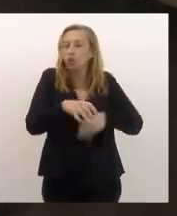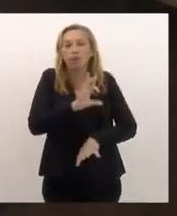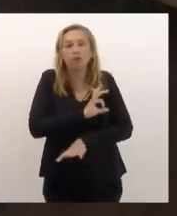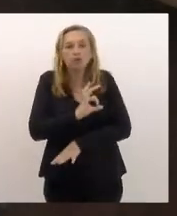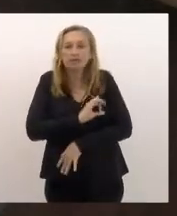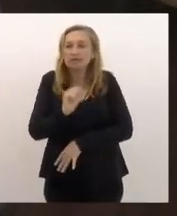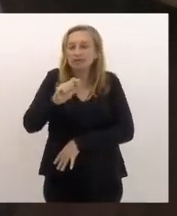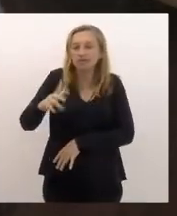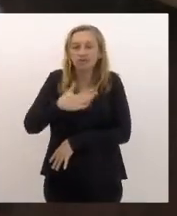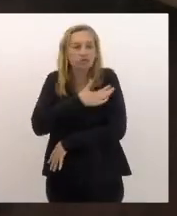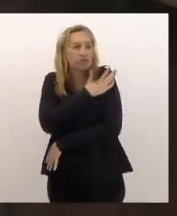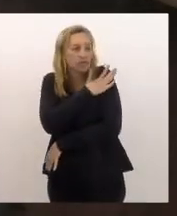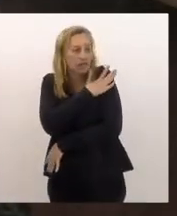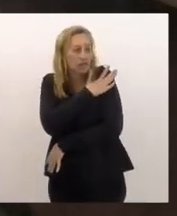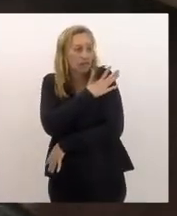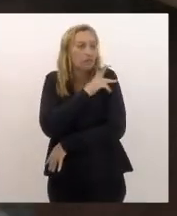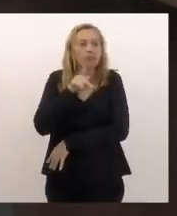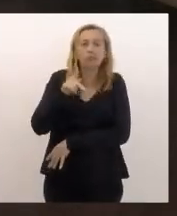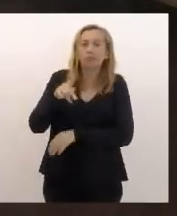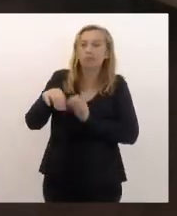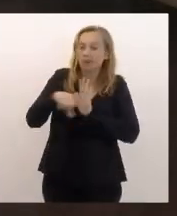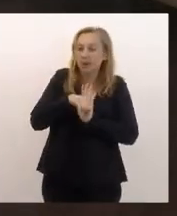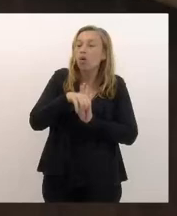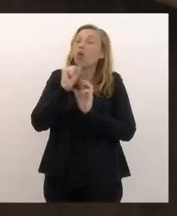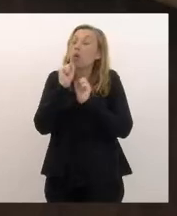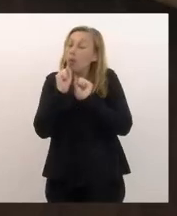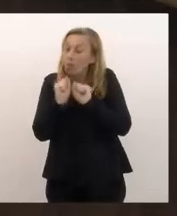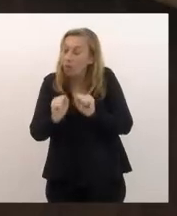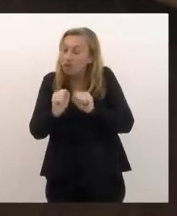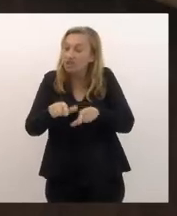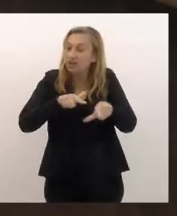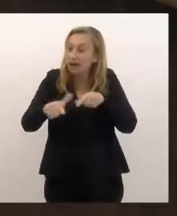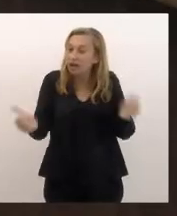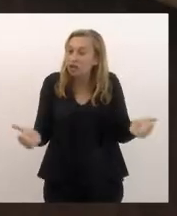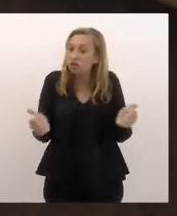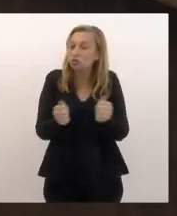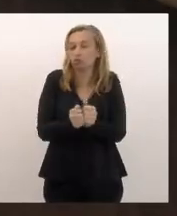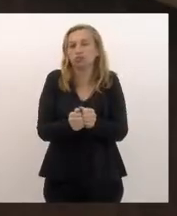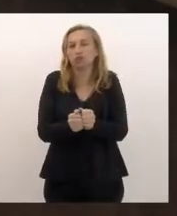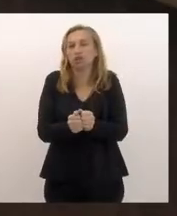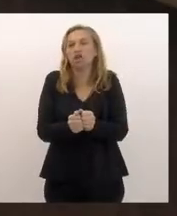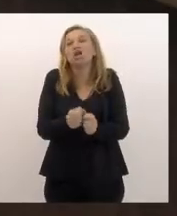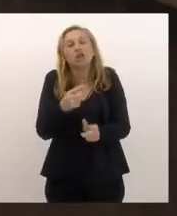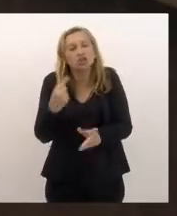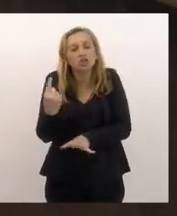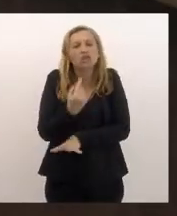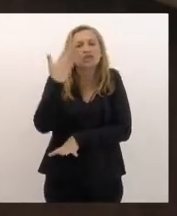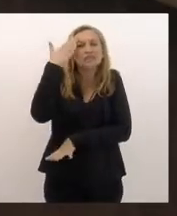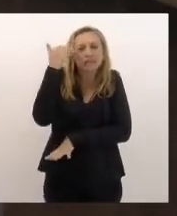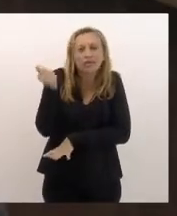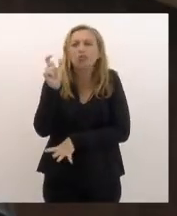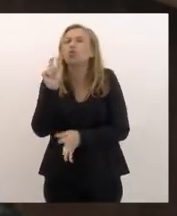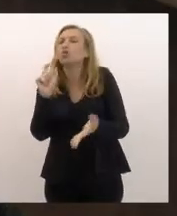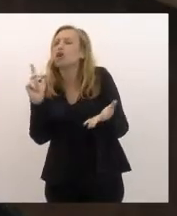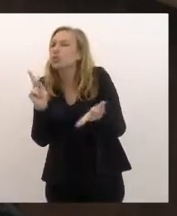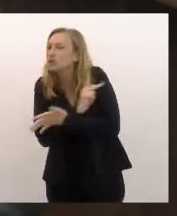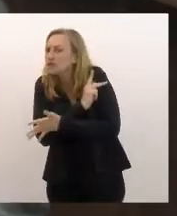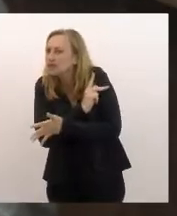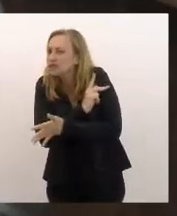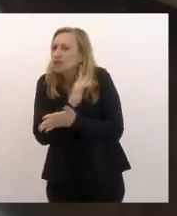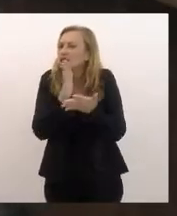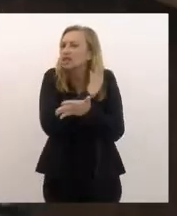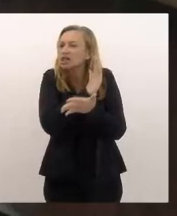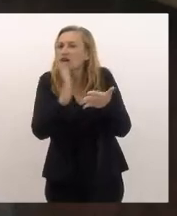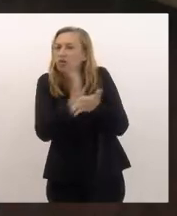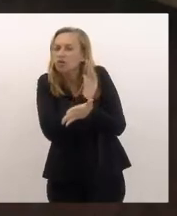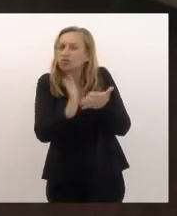a Polícia Militar, a Polícia Penal possa efetivamente trabalhar. A gente sabe o que aconteceu em algumas